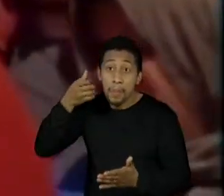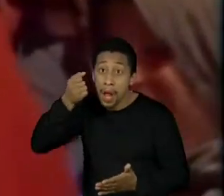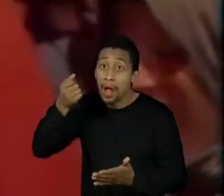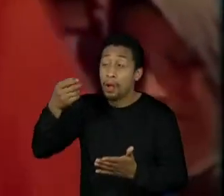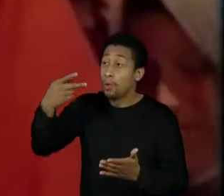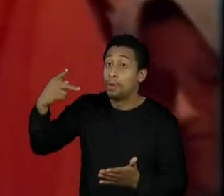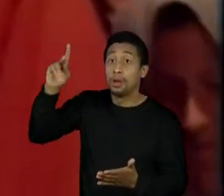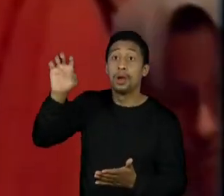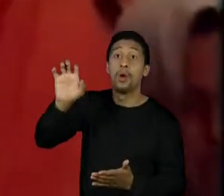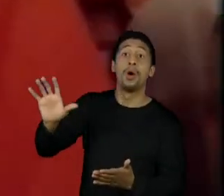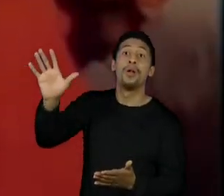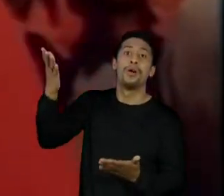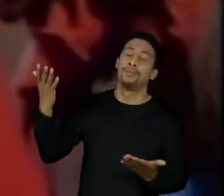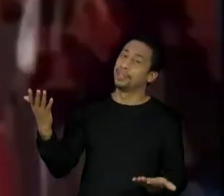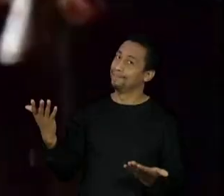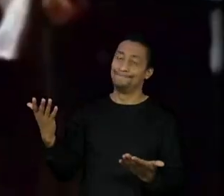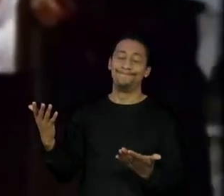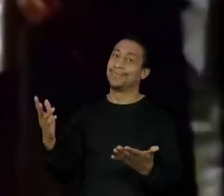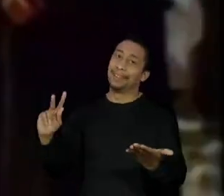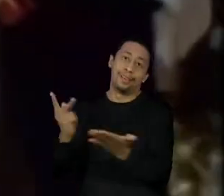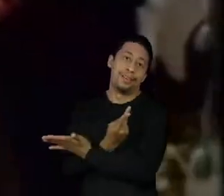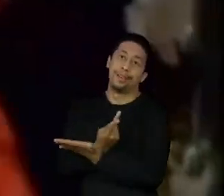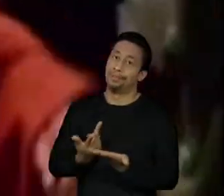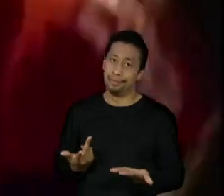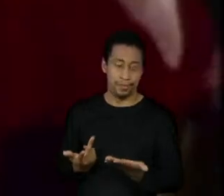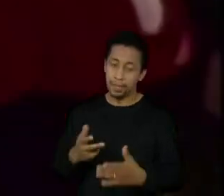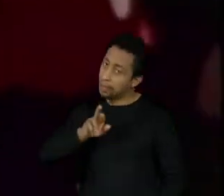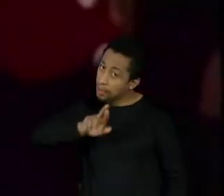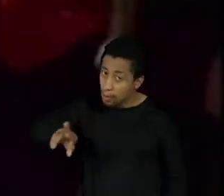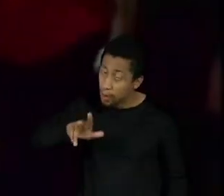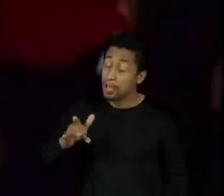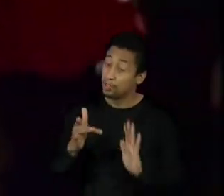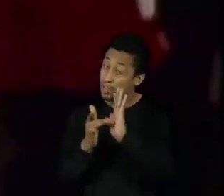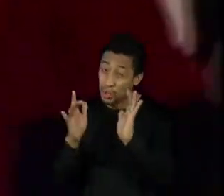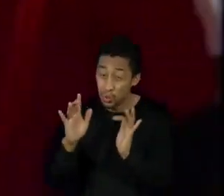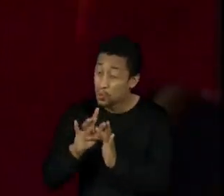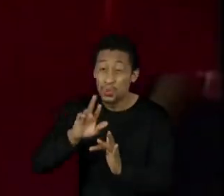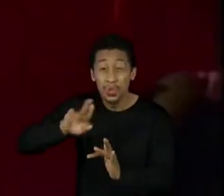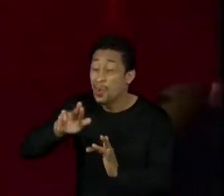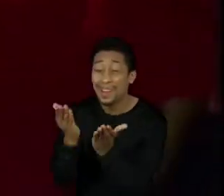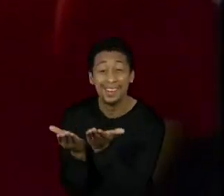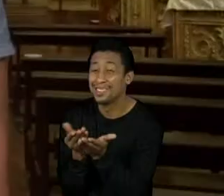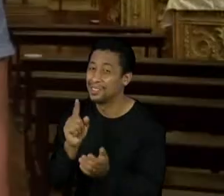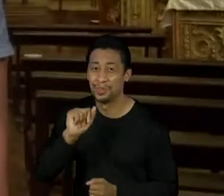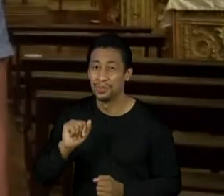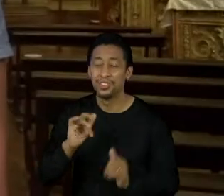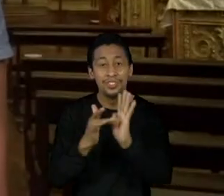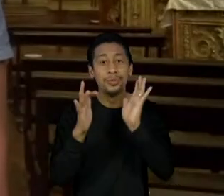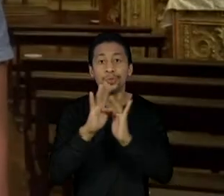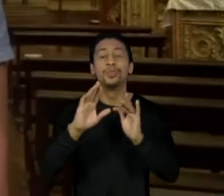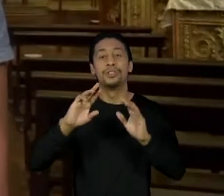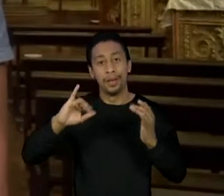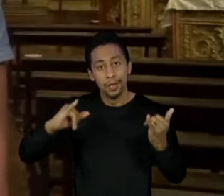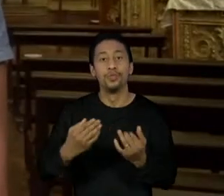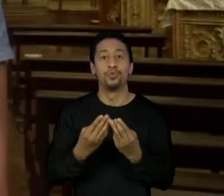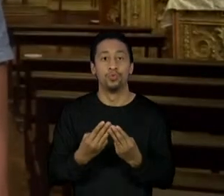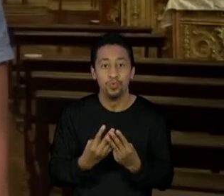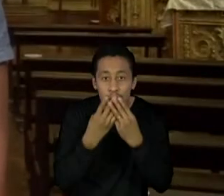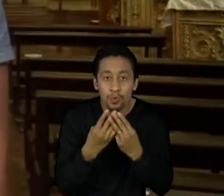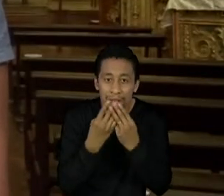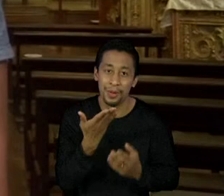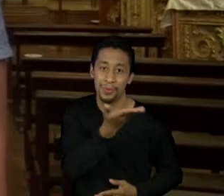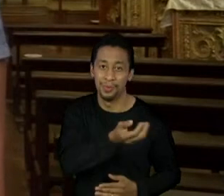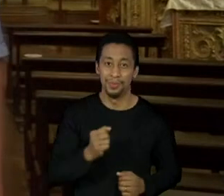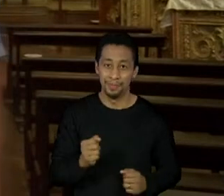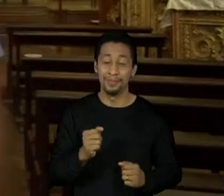está fazendo uma mentira histórica. Ele não era europeu, né? Na verdade, Jesus não era nem cristão, ele era judeu, né? Ao mesmo tempo que a gente